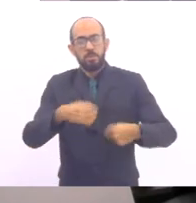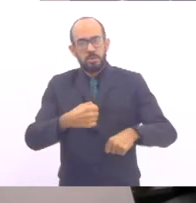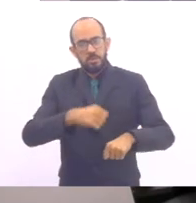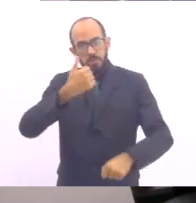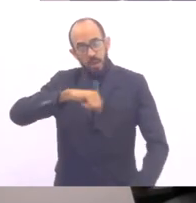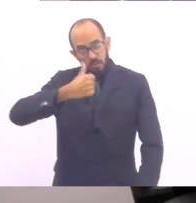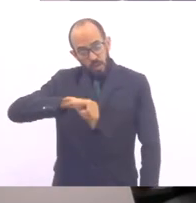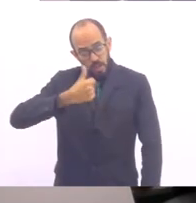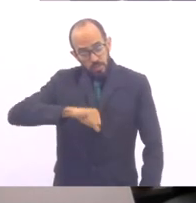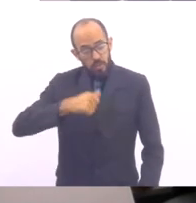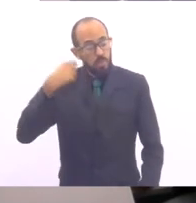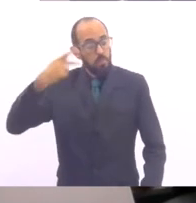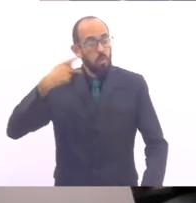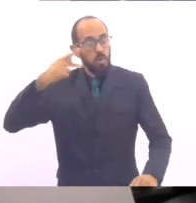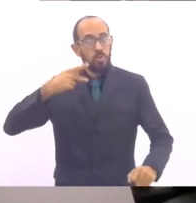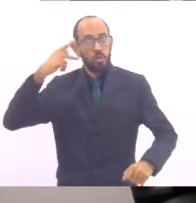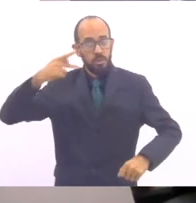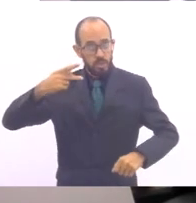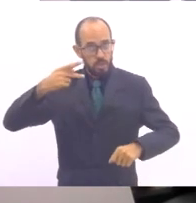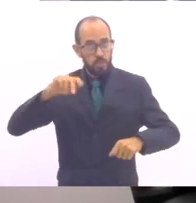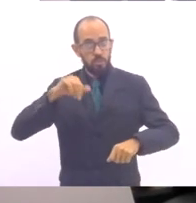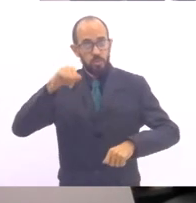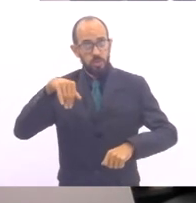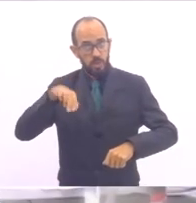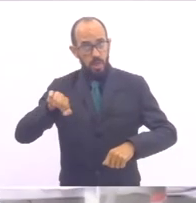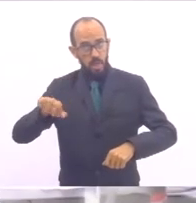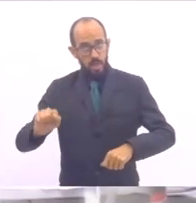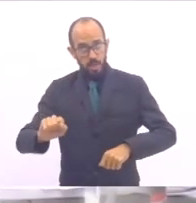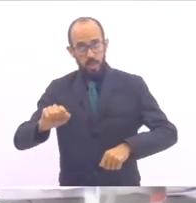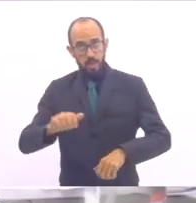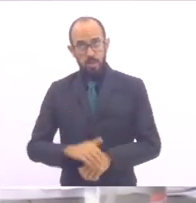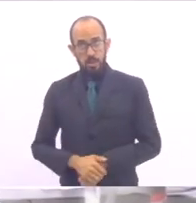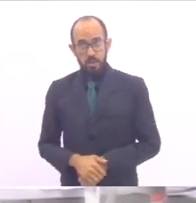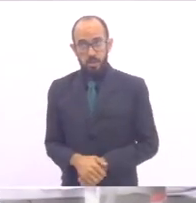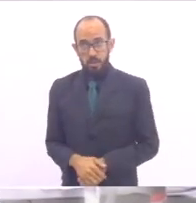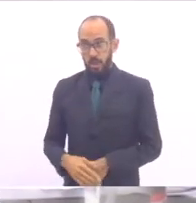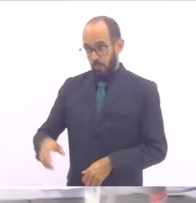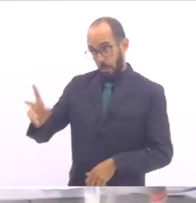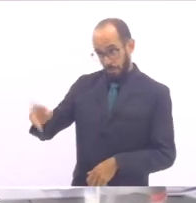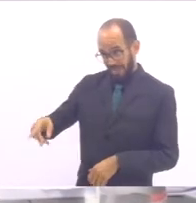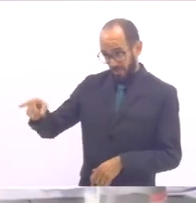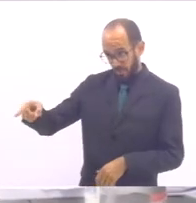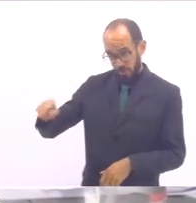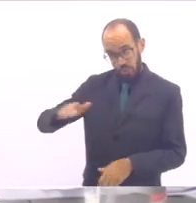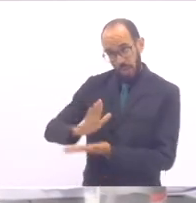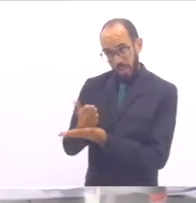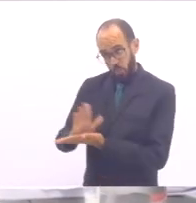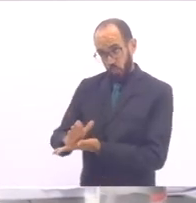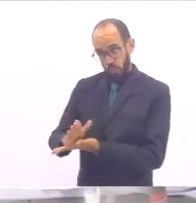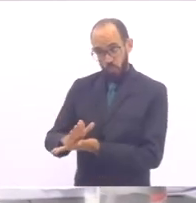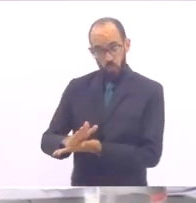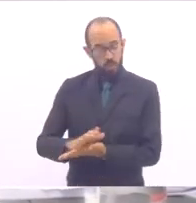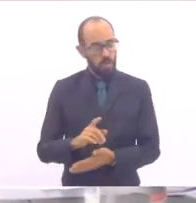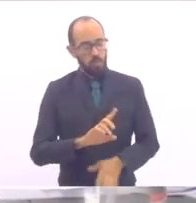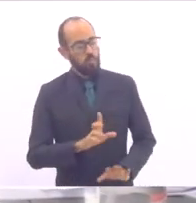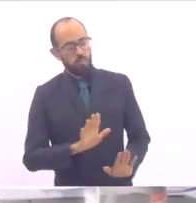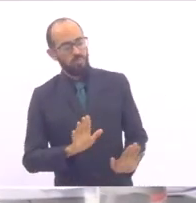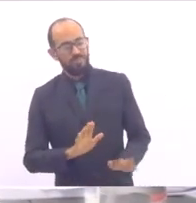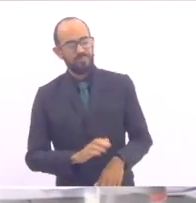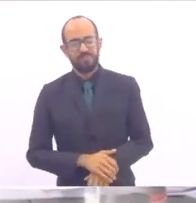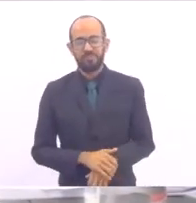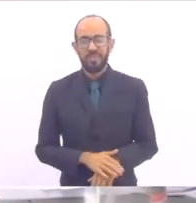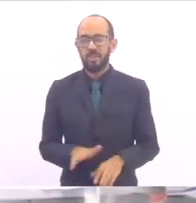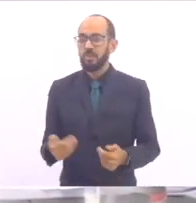avaliação da procuradoria, né, do INEA. Não é aquele chato de galocha. E é